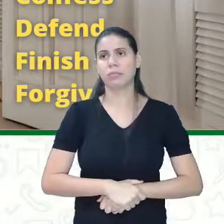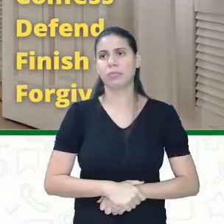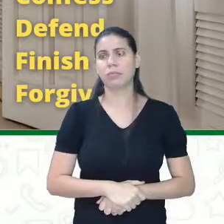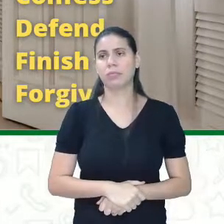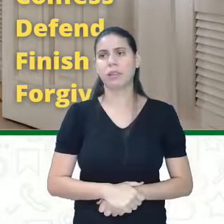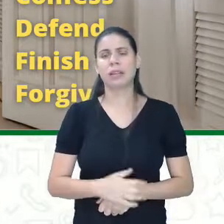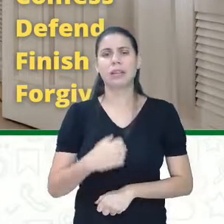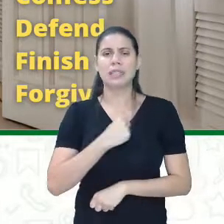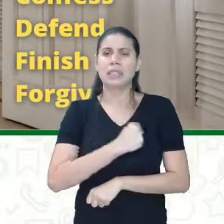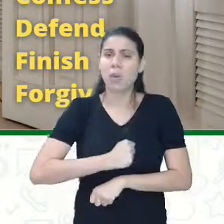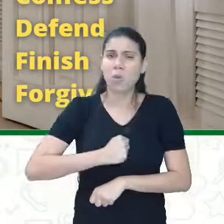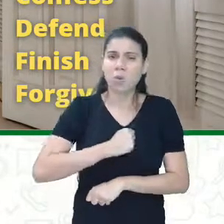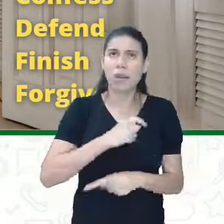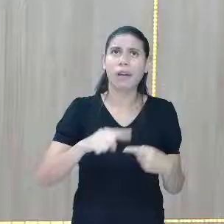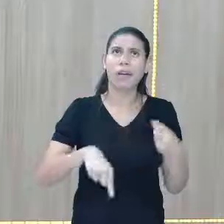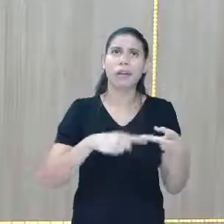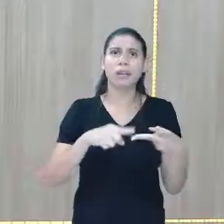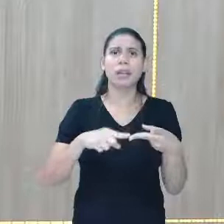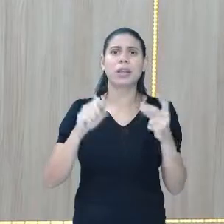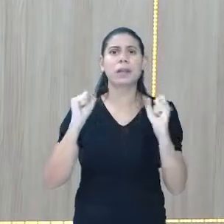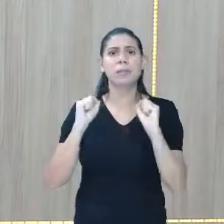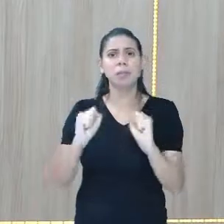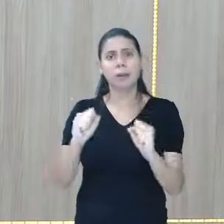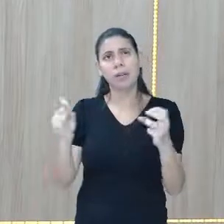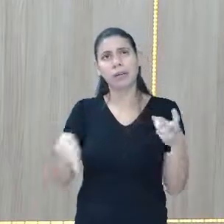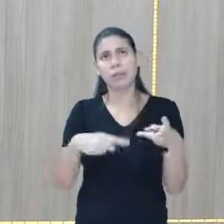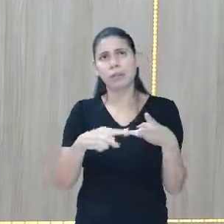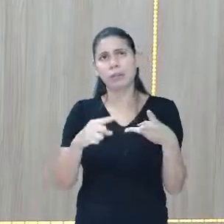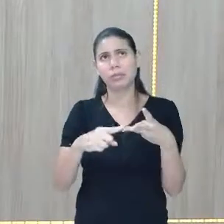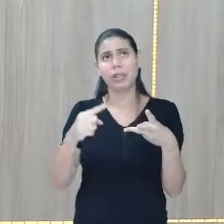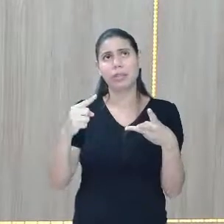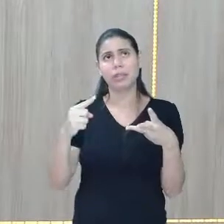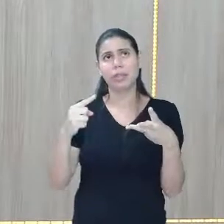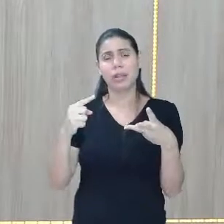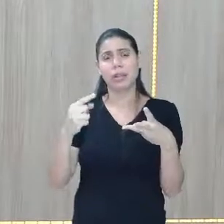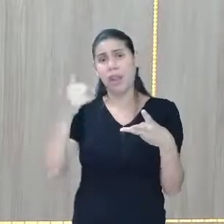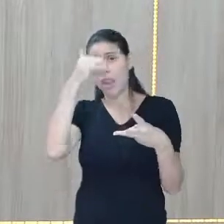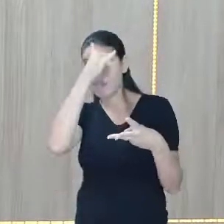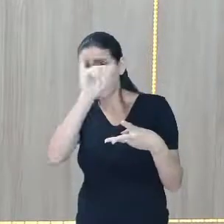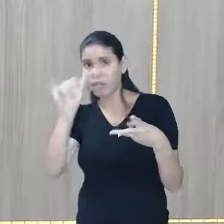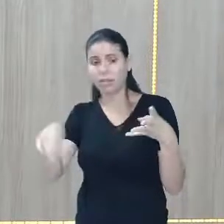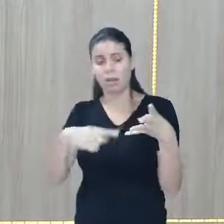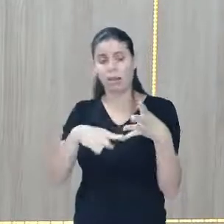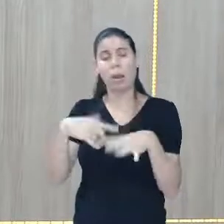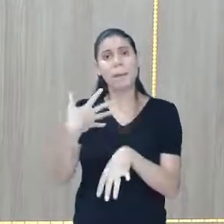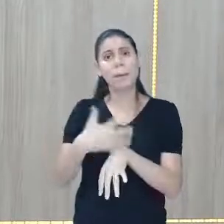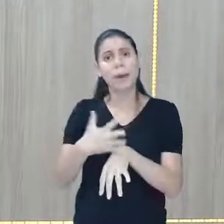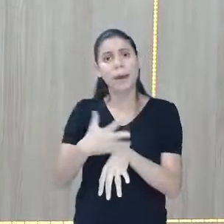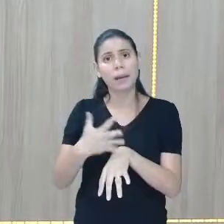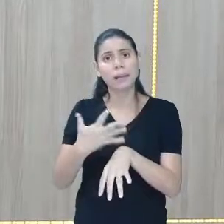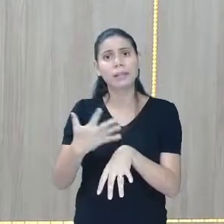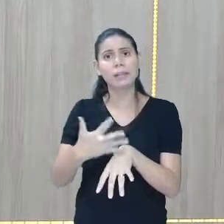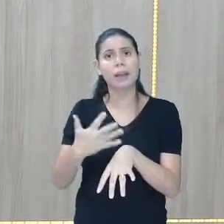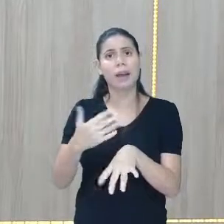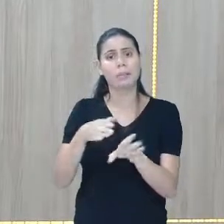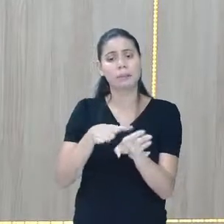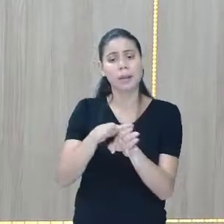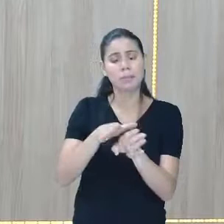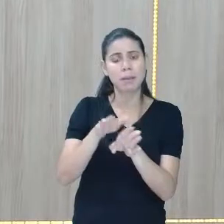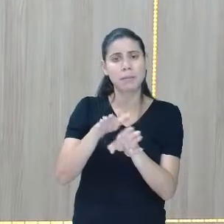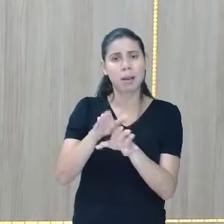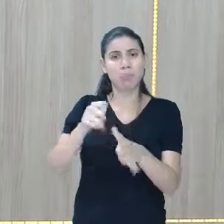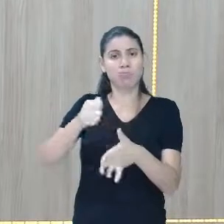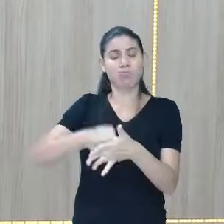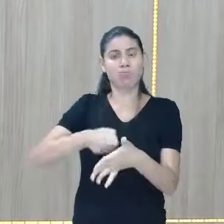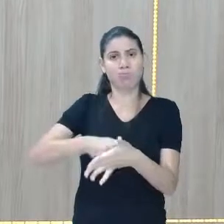sentir saudades, permitir, prever, prevenir, praticar, recomendar,